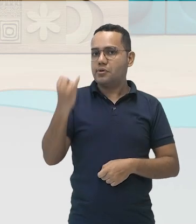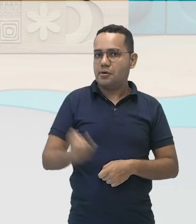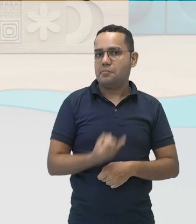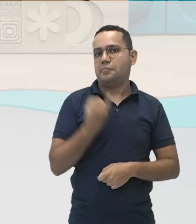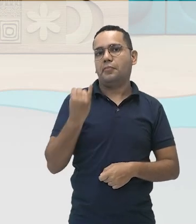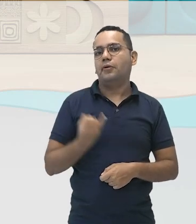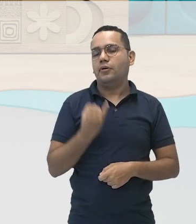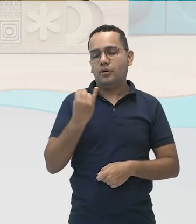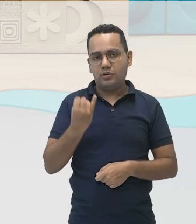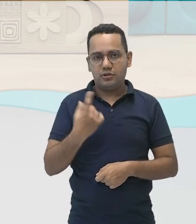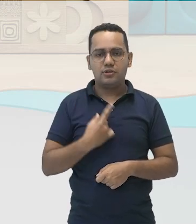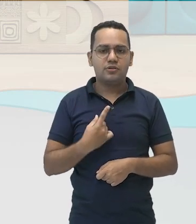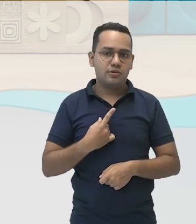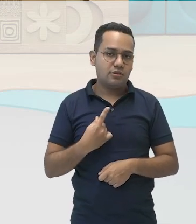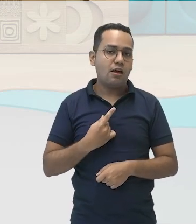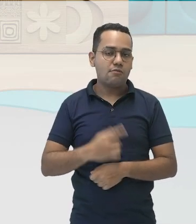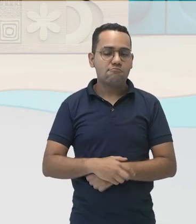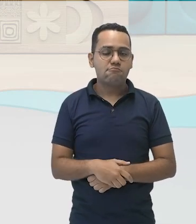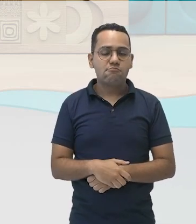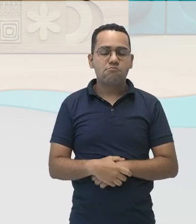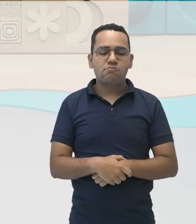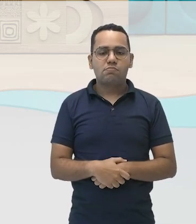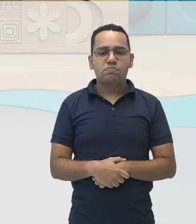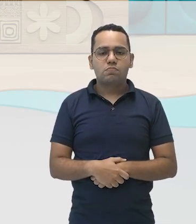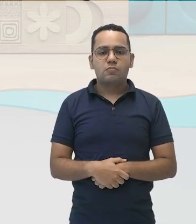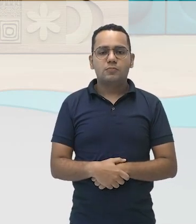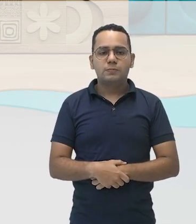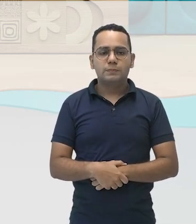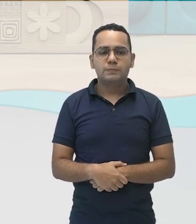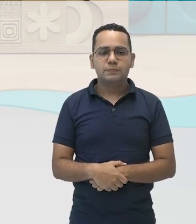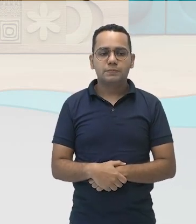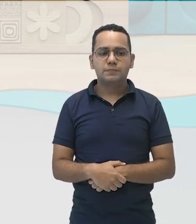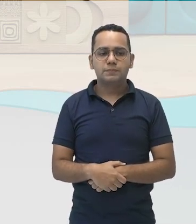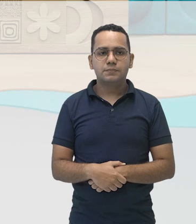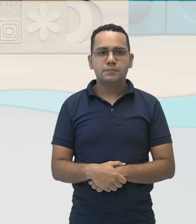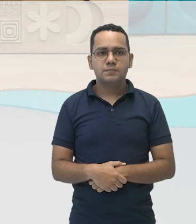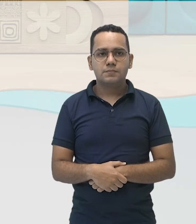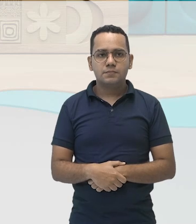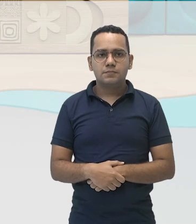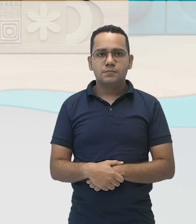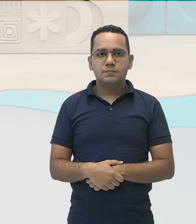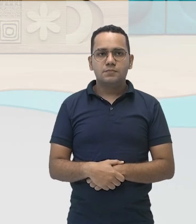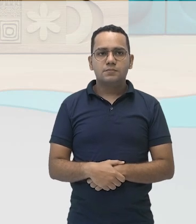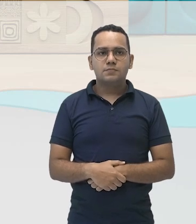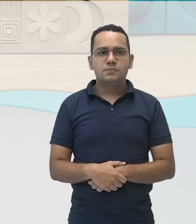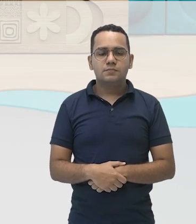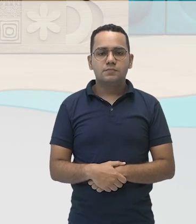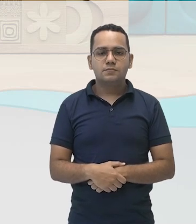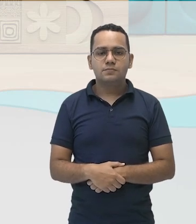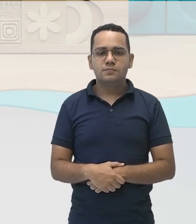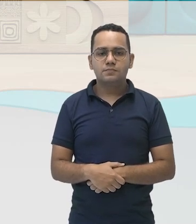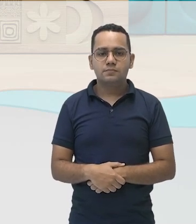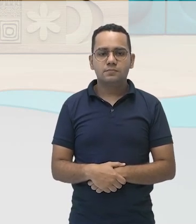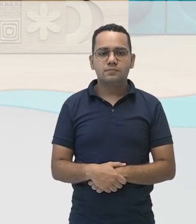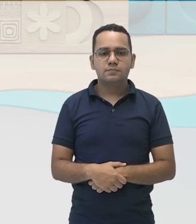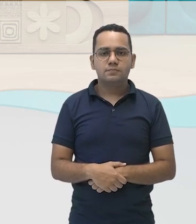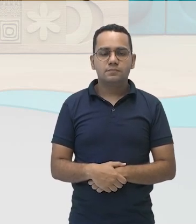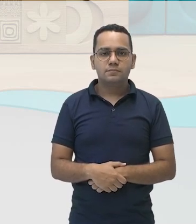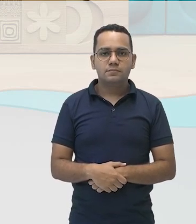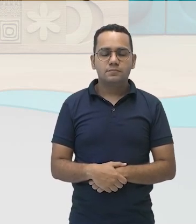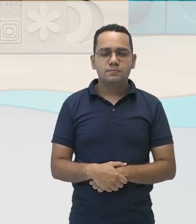acidente ou aquele mal súbito acontece, ok? Agora vamos relembrar de maneira geral quais são os primeiros socorros que eu